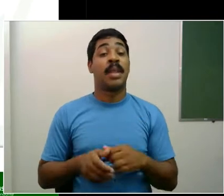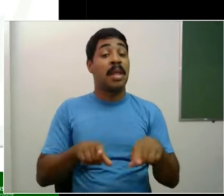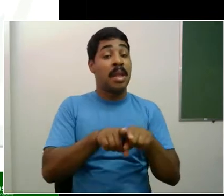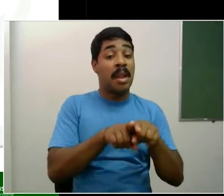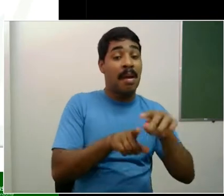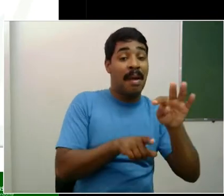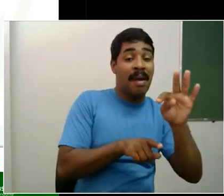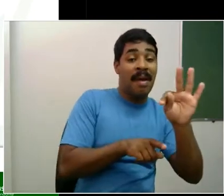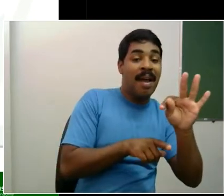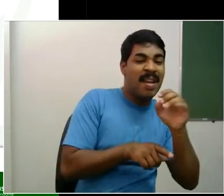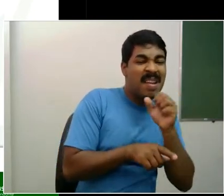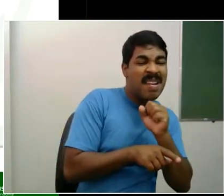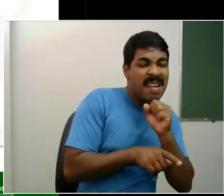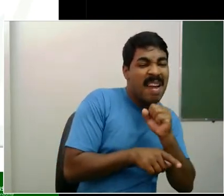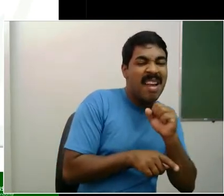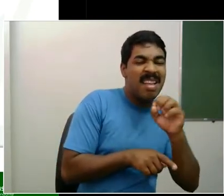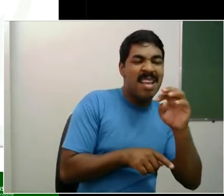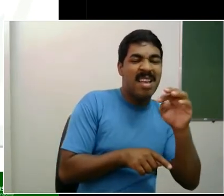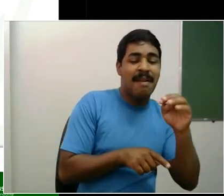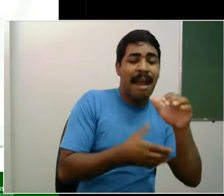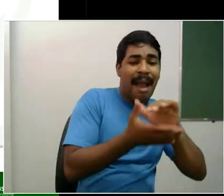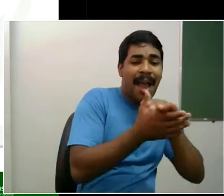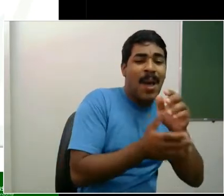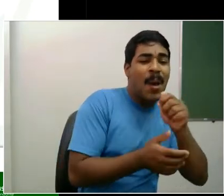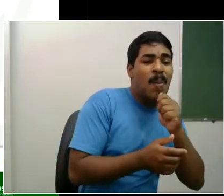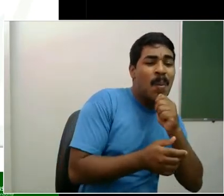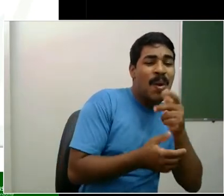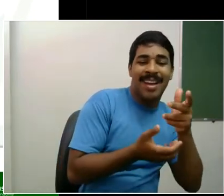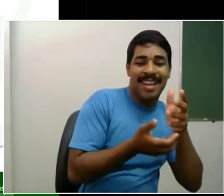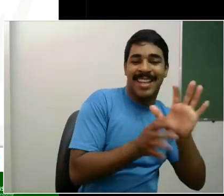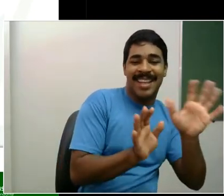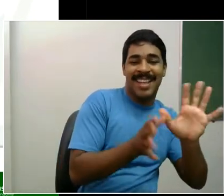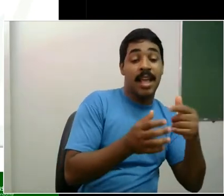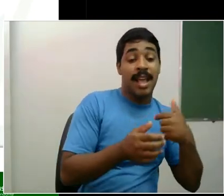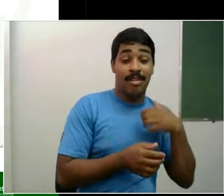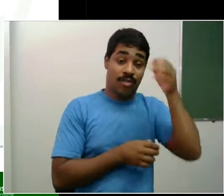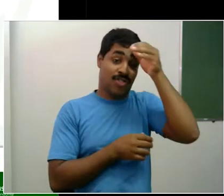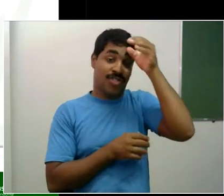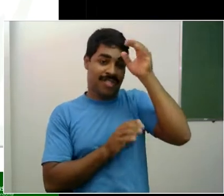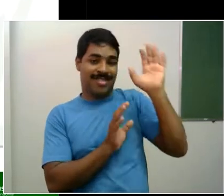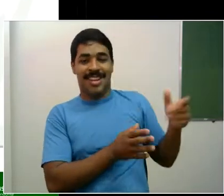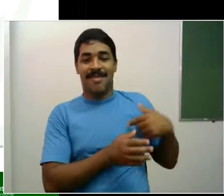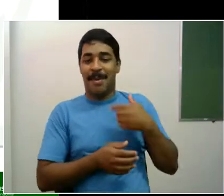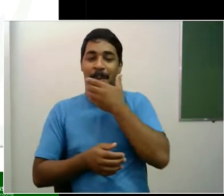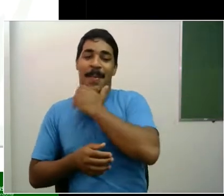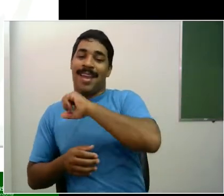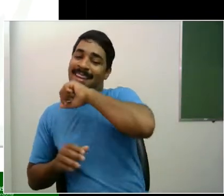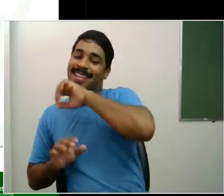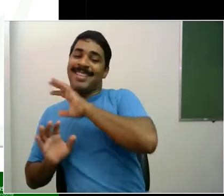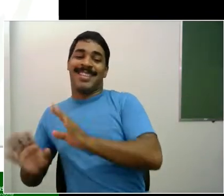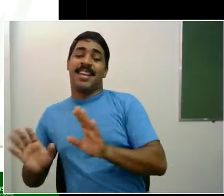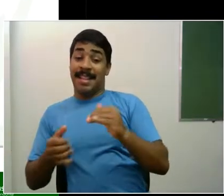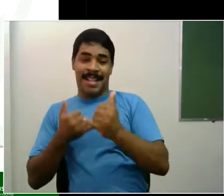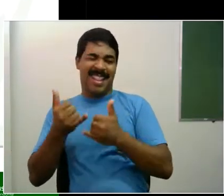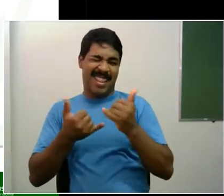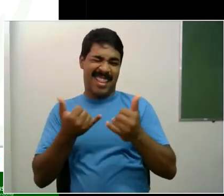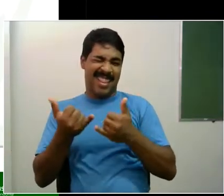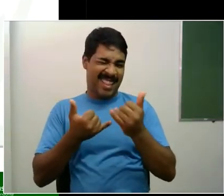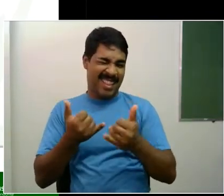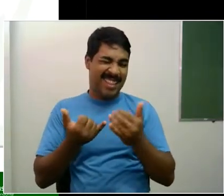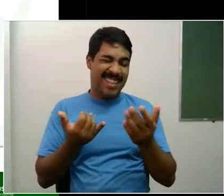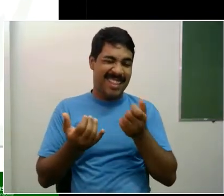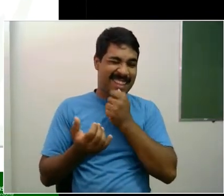tio, nunca quero ser tio para sempre, né? Eu sou tio, mas eu também sou pai. Brincadeiras à parte, apenas para a gente